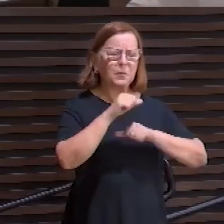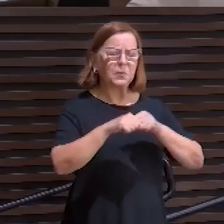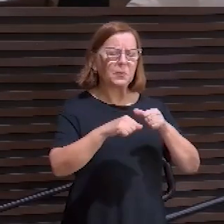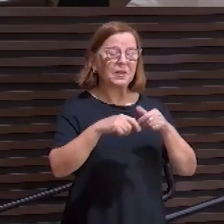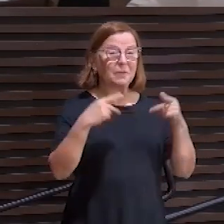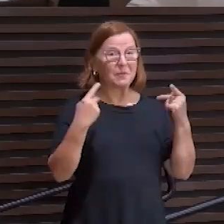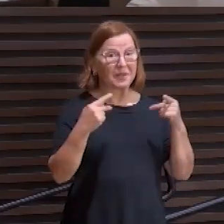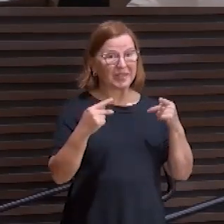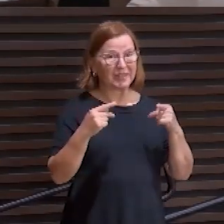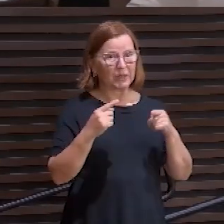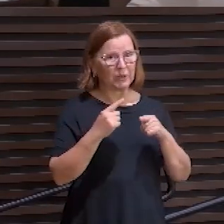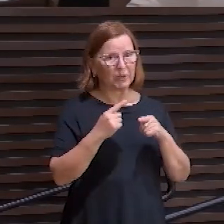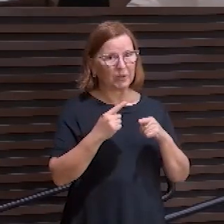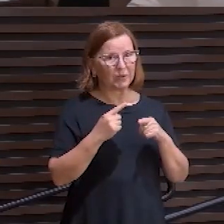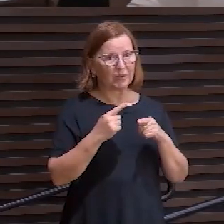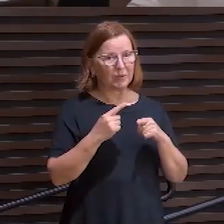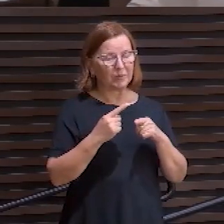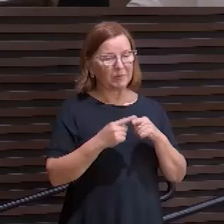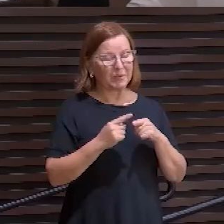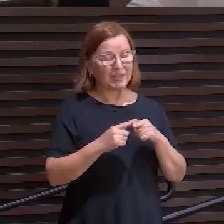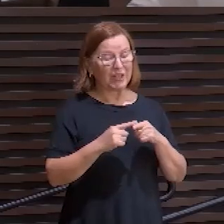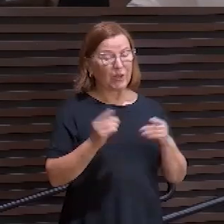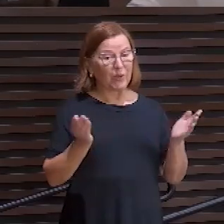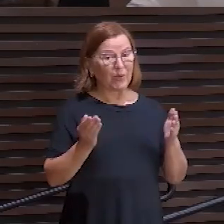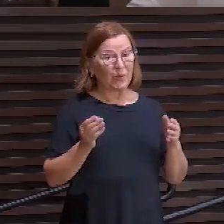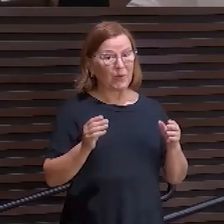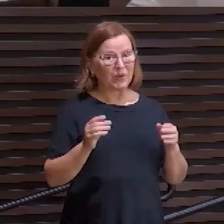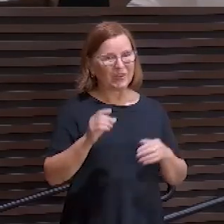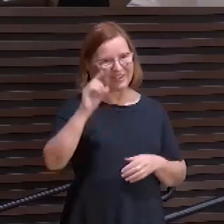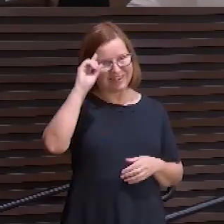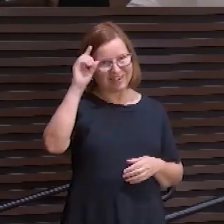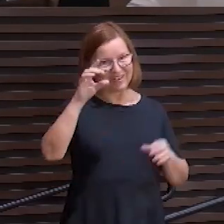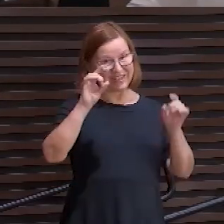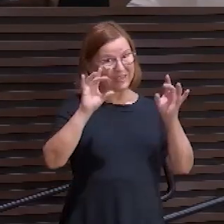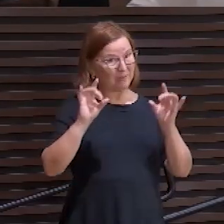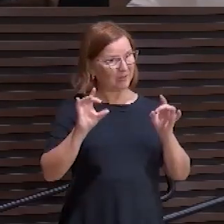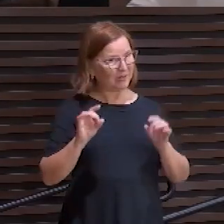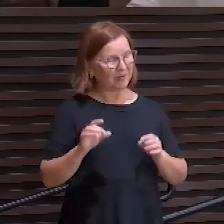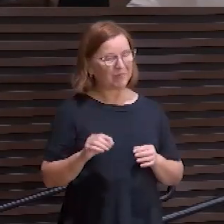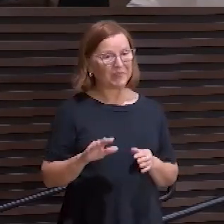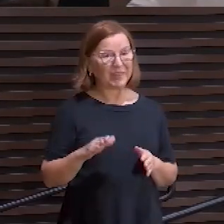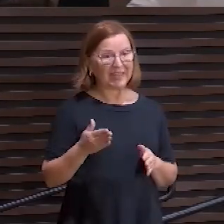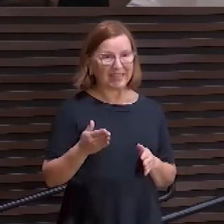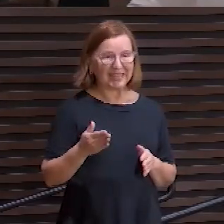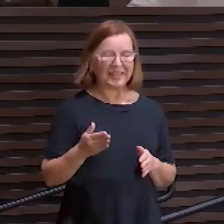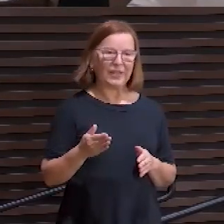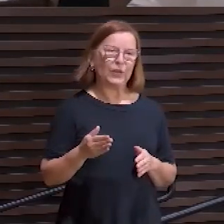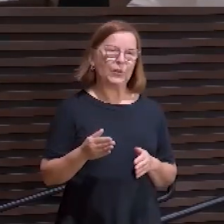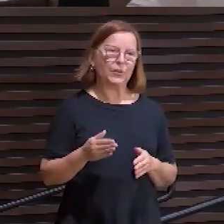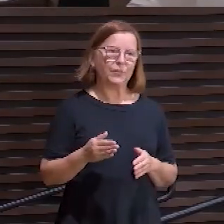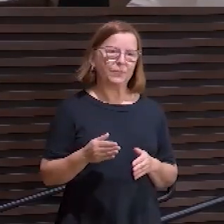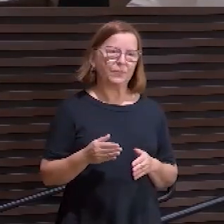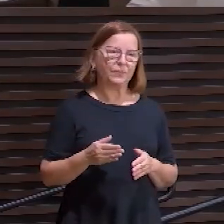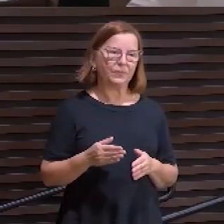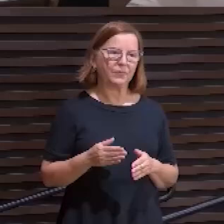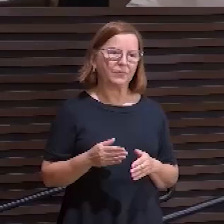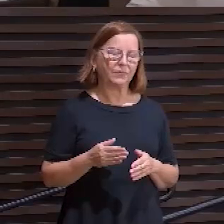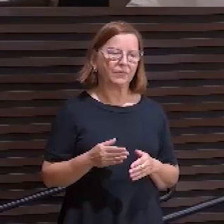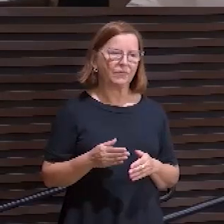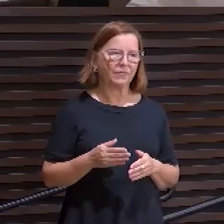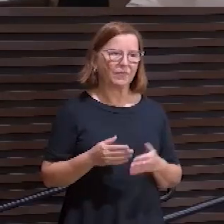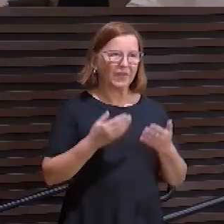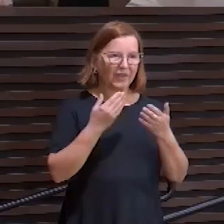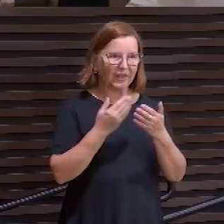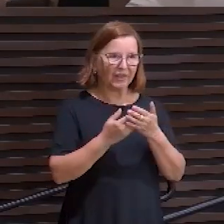são especiais. Então, nós vamos olhar esse texto com um foco. O